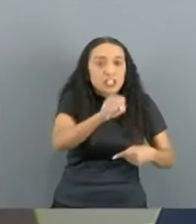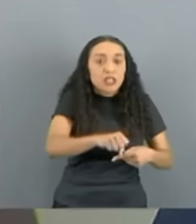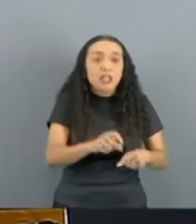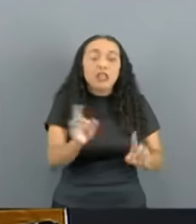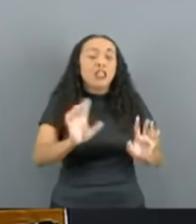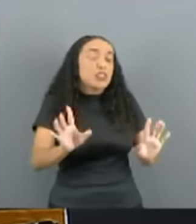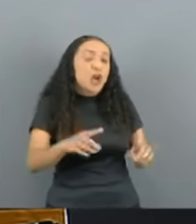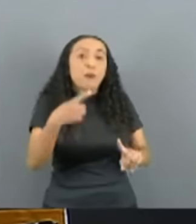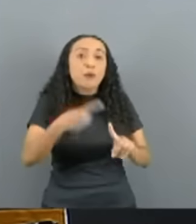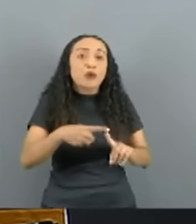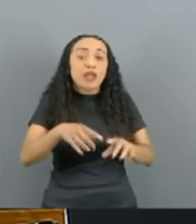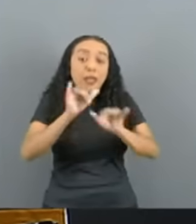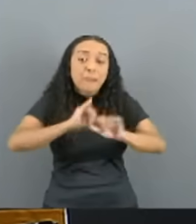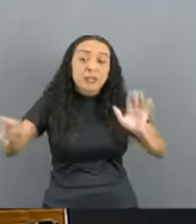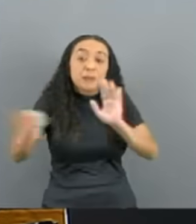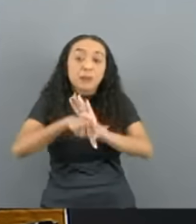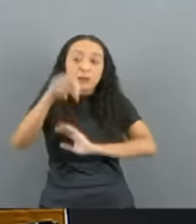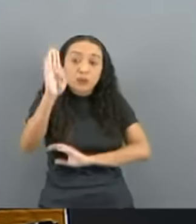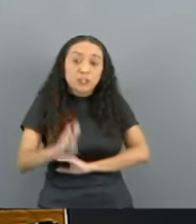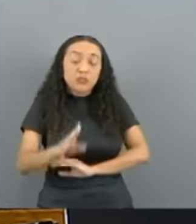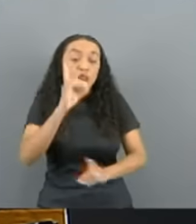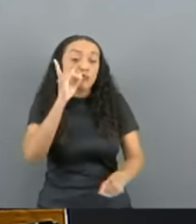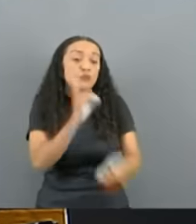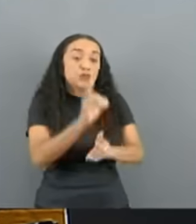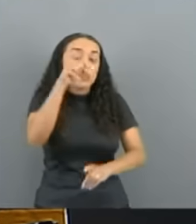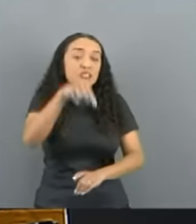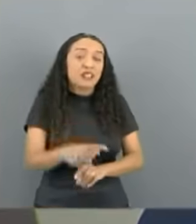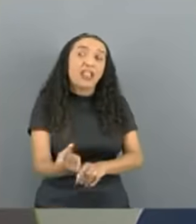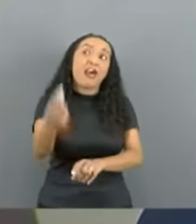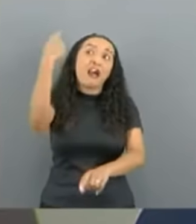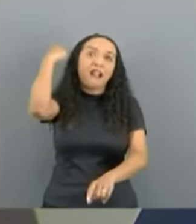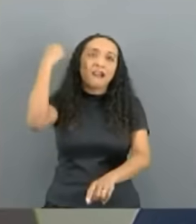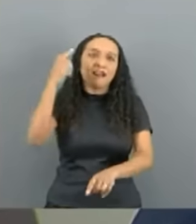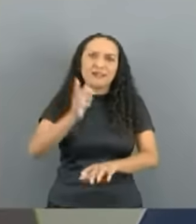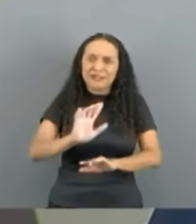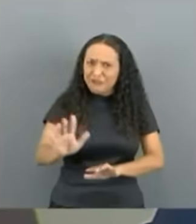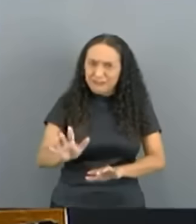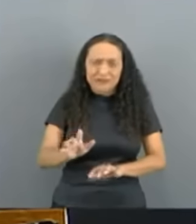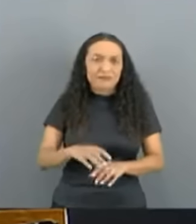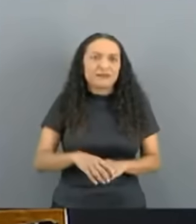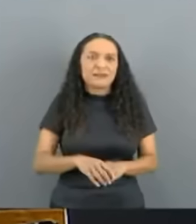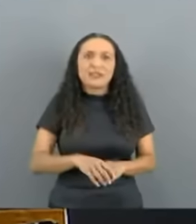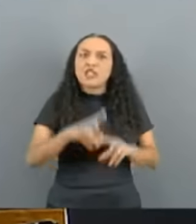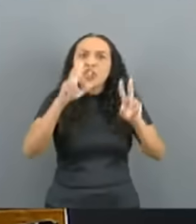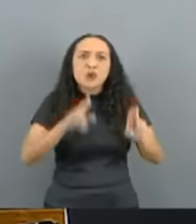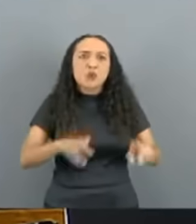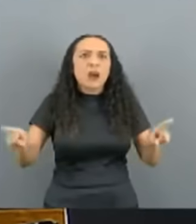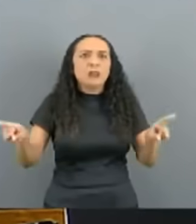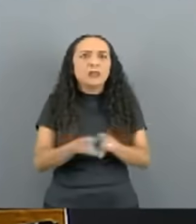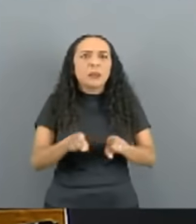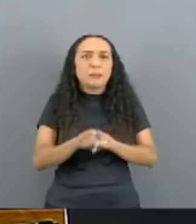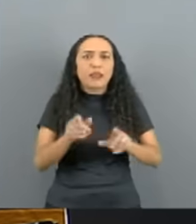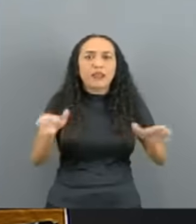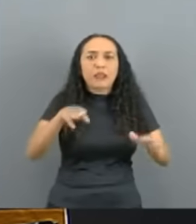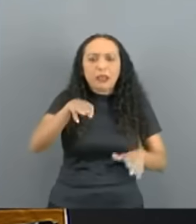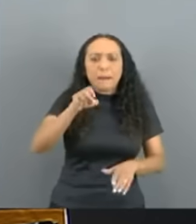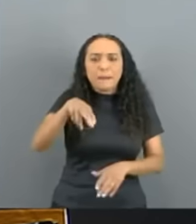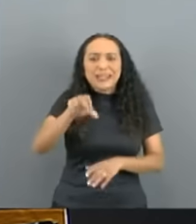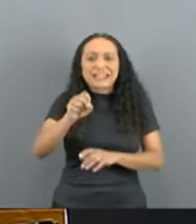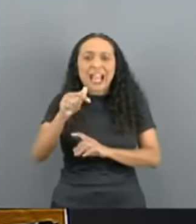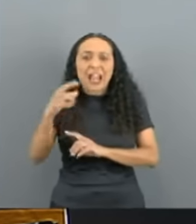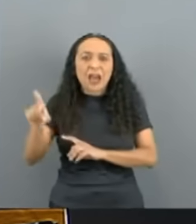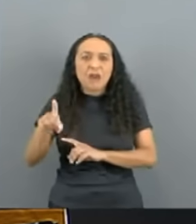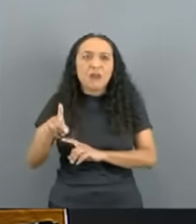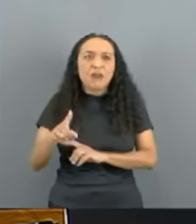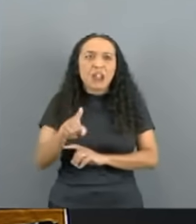porque foi a imprensa brasileira que descobriu isso aqui lá atrás. A imprensa brasileira... Da mesma forma que o Mensalão e Petrolão, que o senhor disse que o